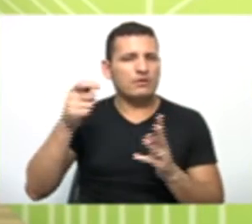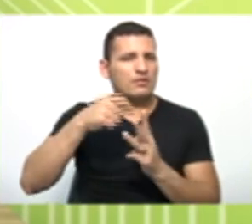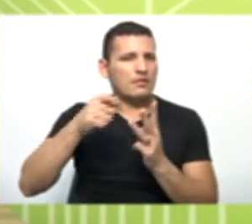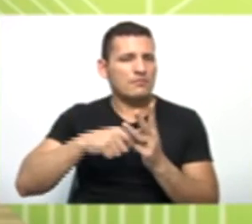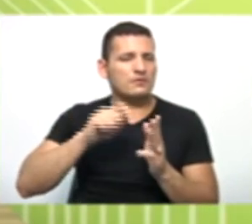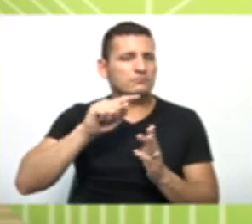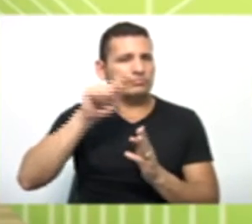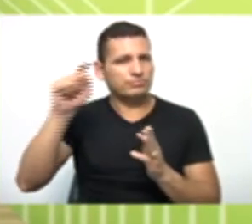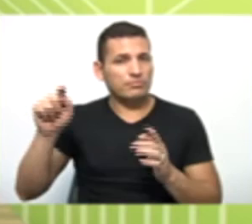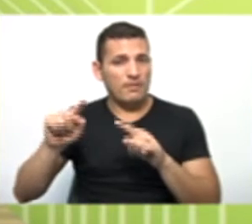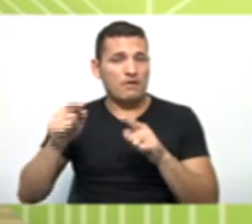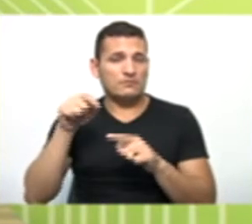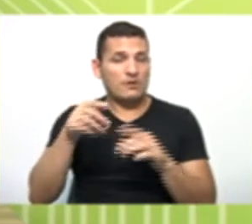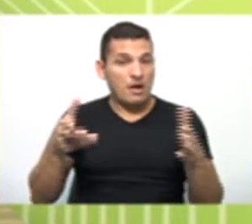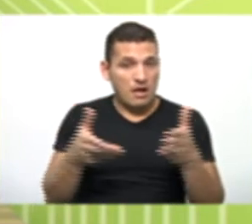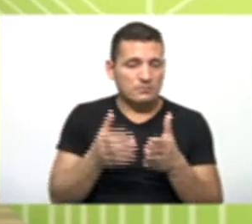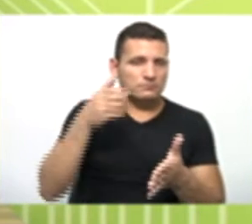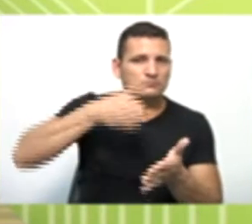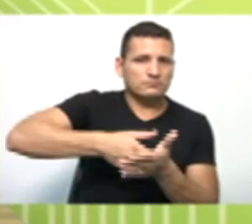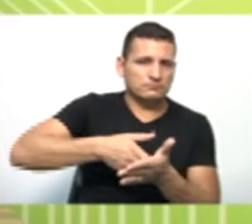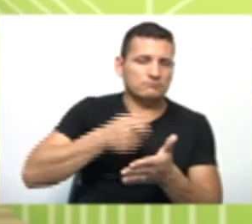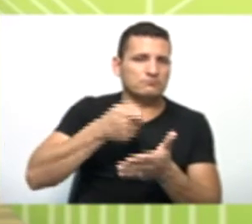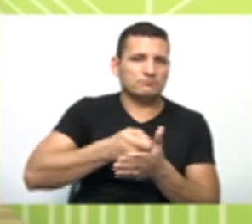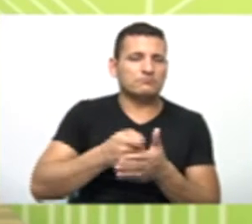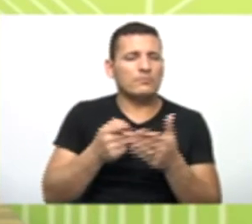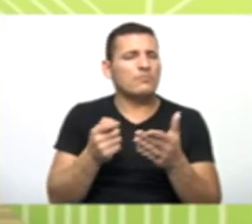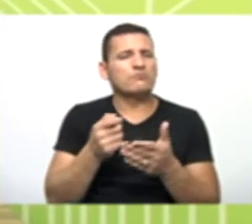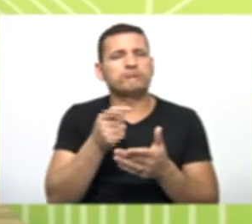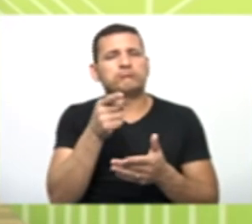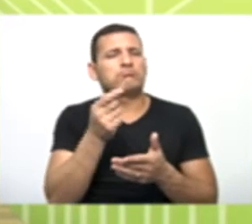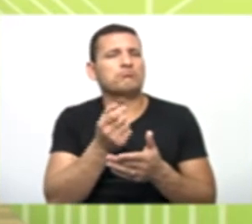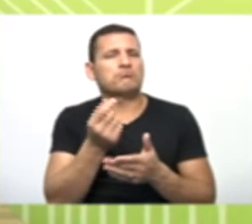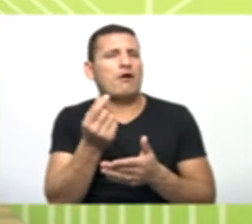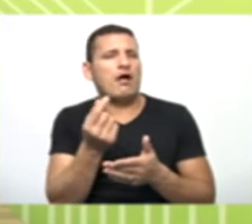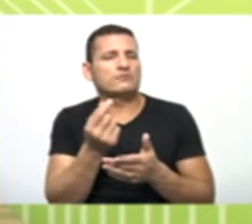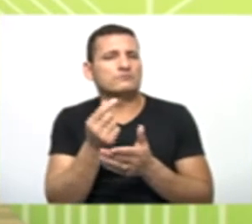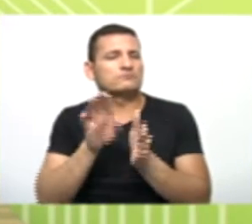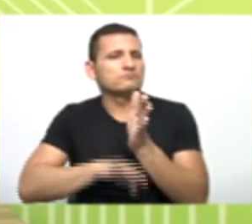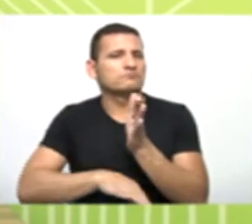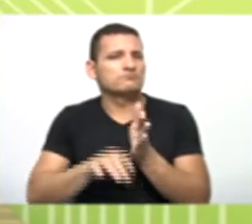mas você já tinha o dinheiro para pagar hoje. Quanto de desconto que você obteve?